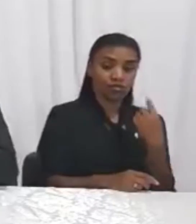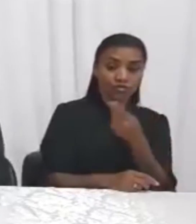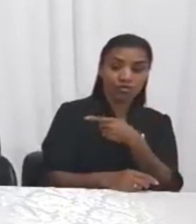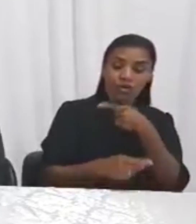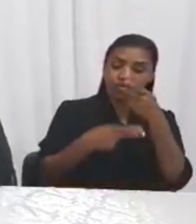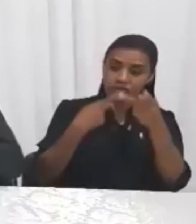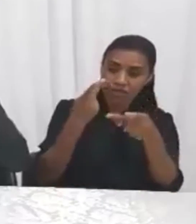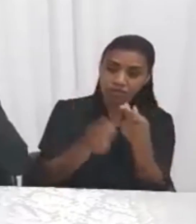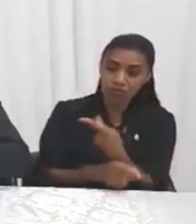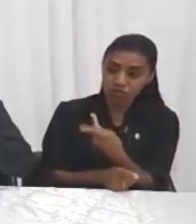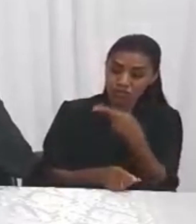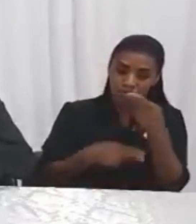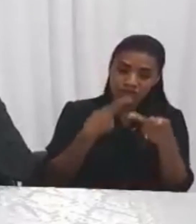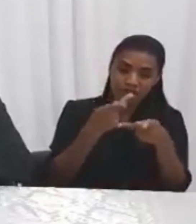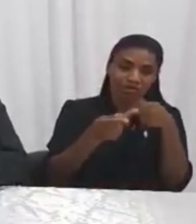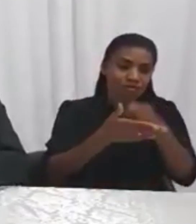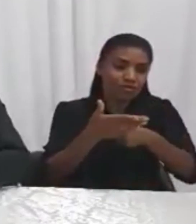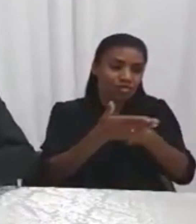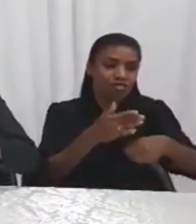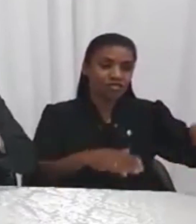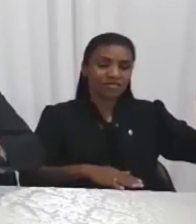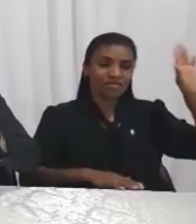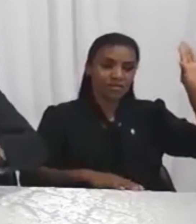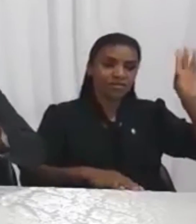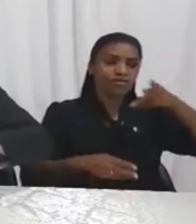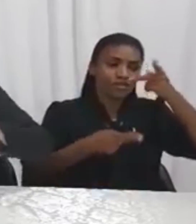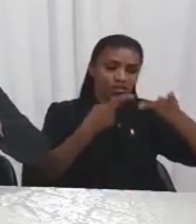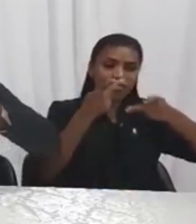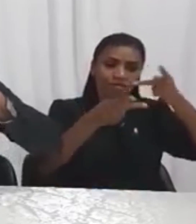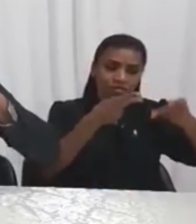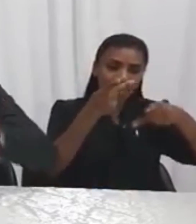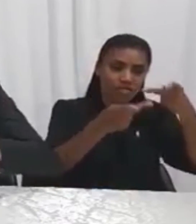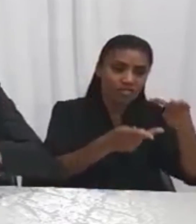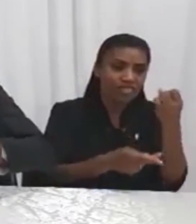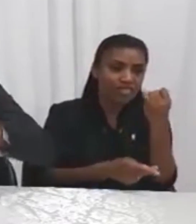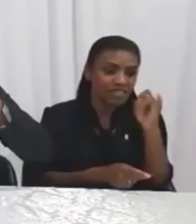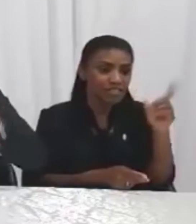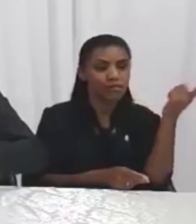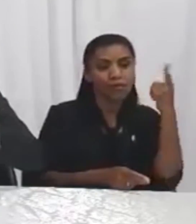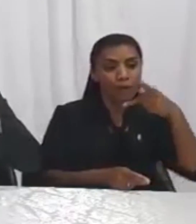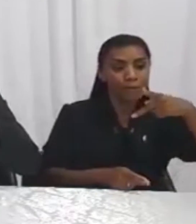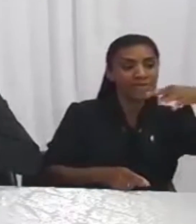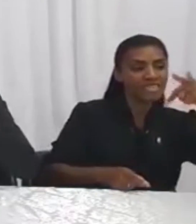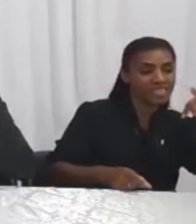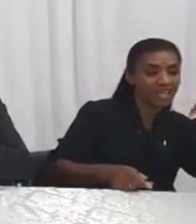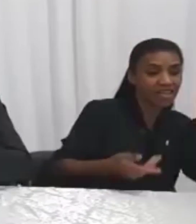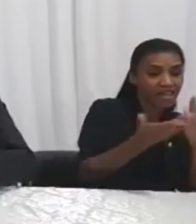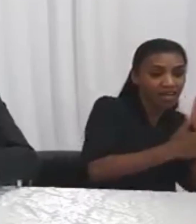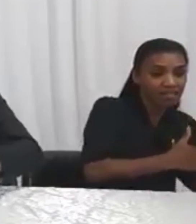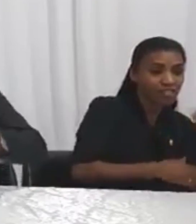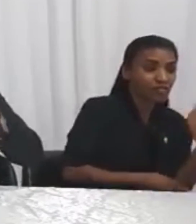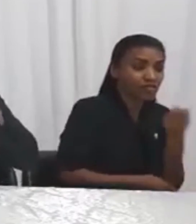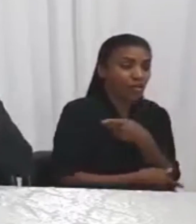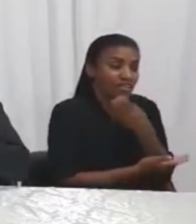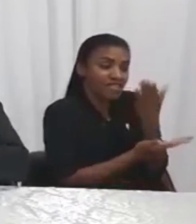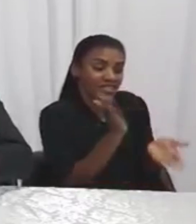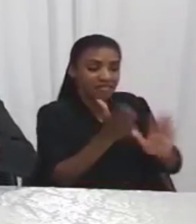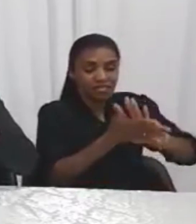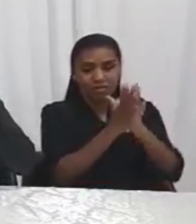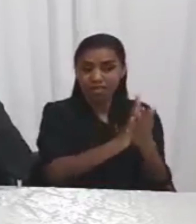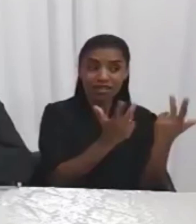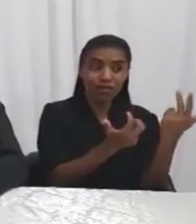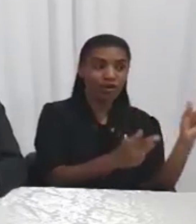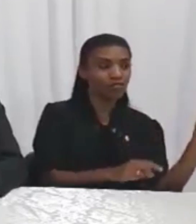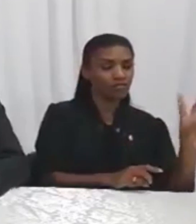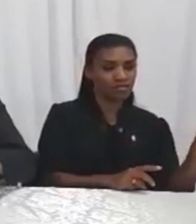isso, por exemplo, você isso, também, muito, durante a nossa muito, campanha. Muito. Se der o 10 PT aqui, nós seremos a Venezuela. Perda total. Eu espero que os